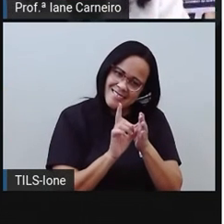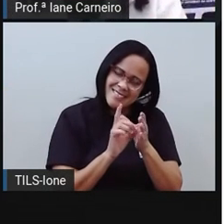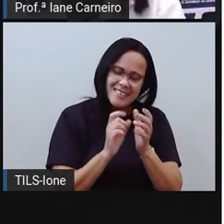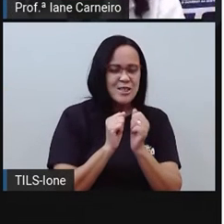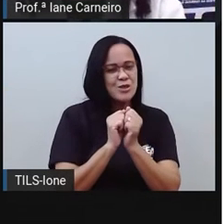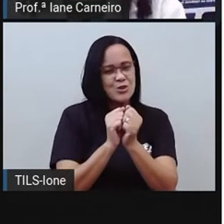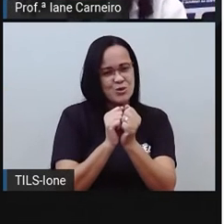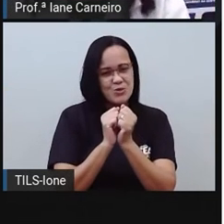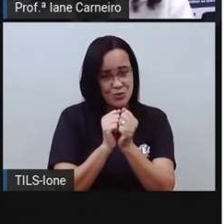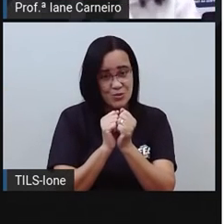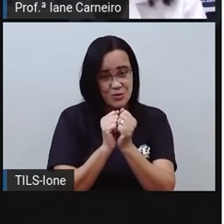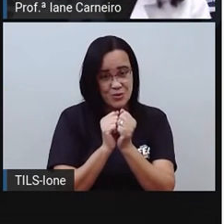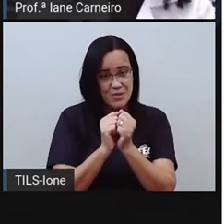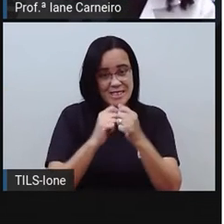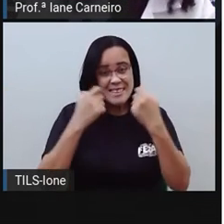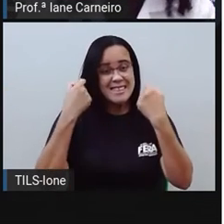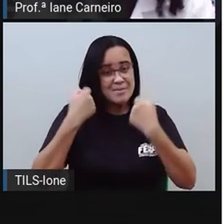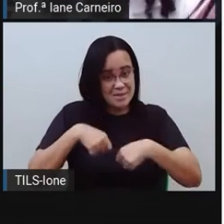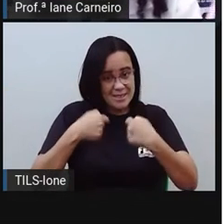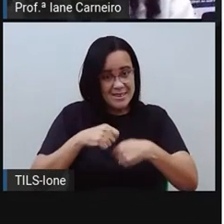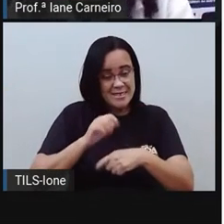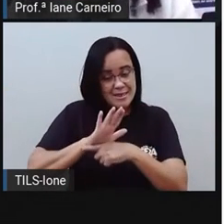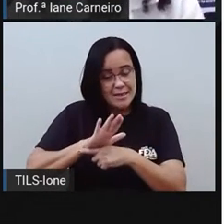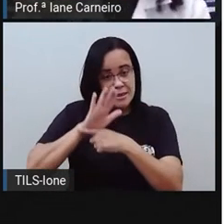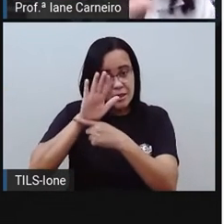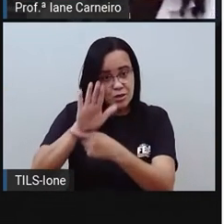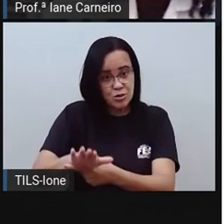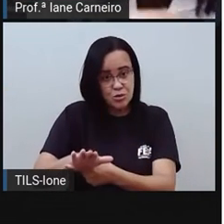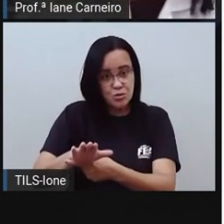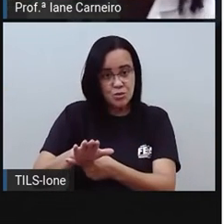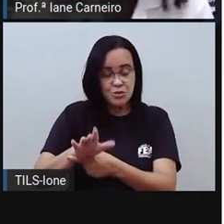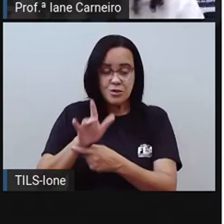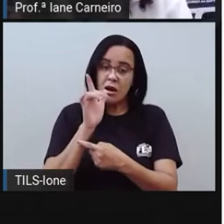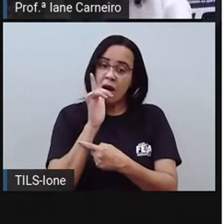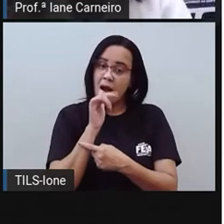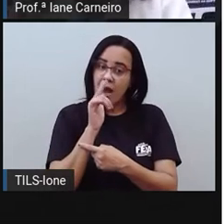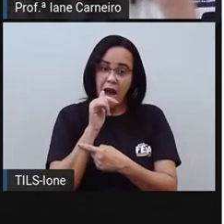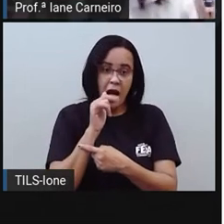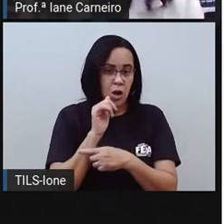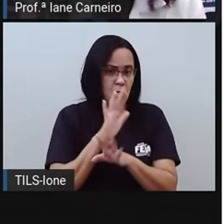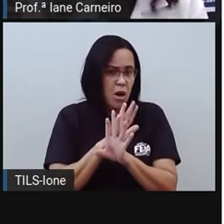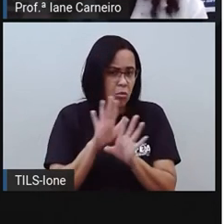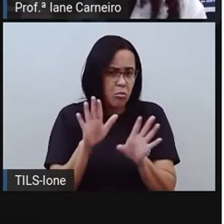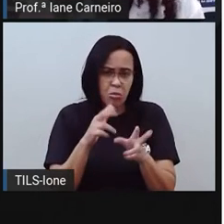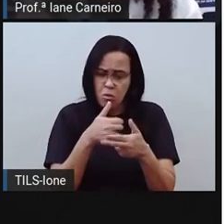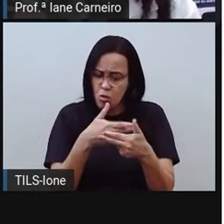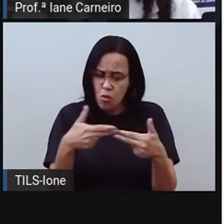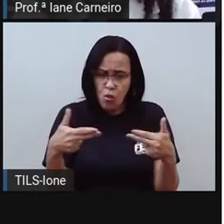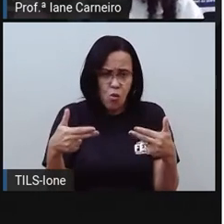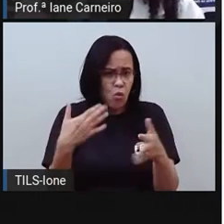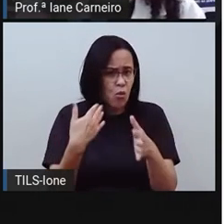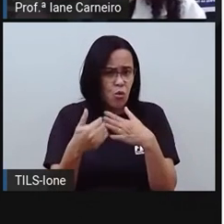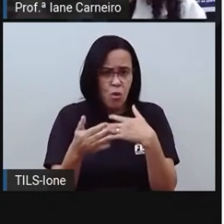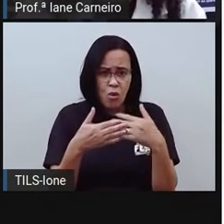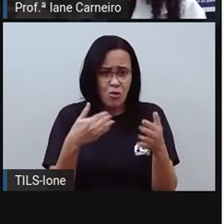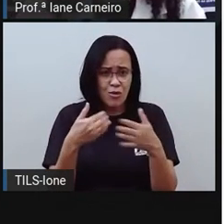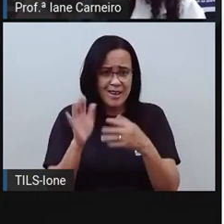tá precisando de uma ajuda, que precisar beber uma água, você vai lá servir a água, ajudar o outro, né? É